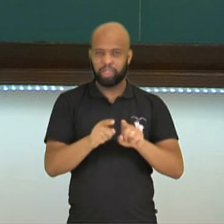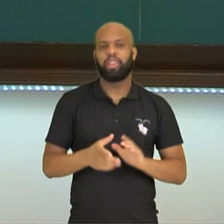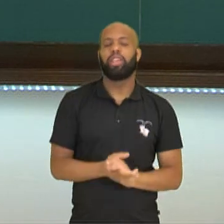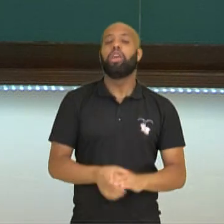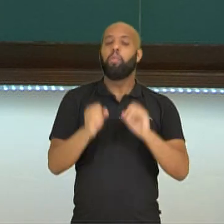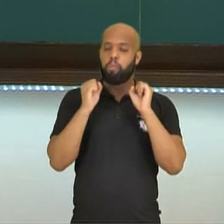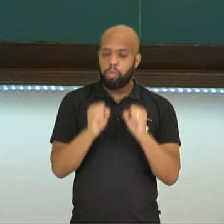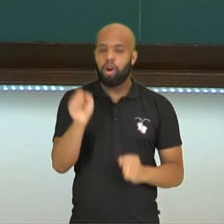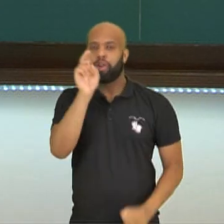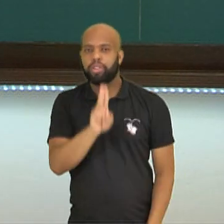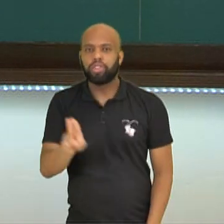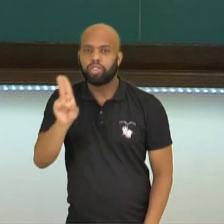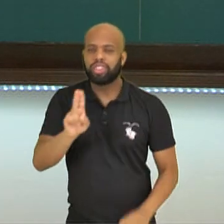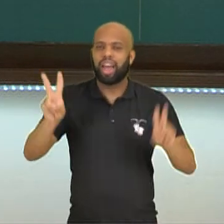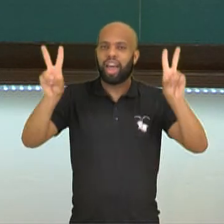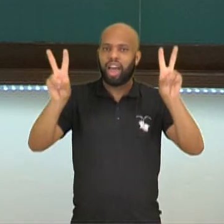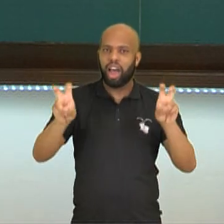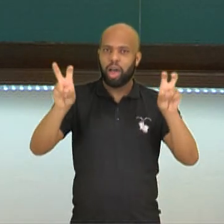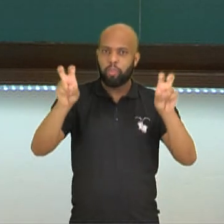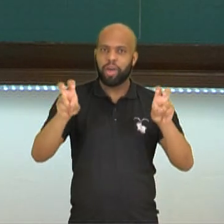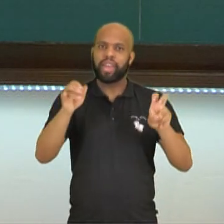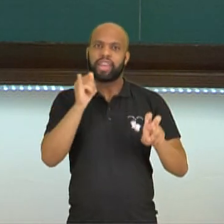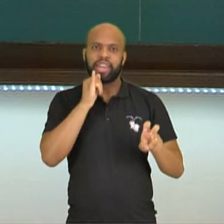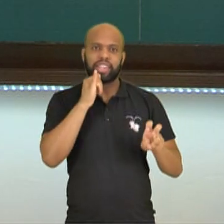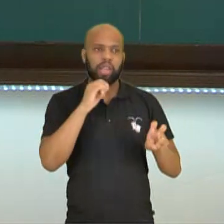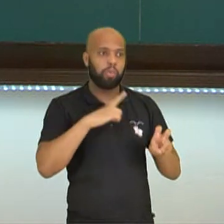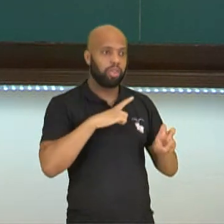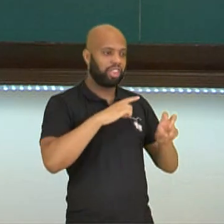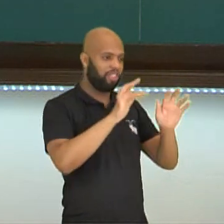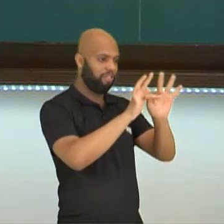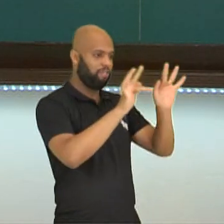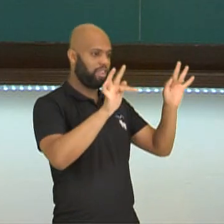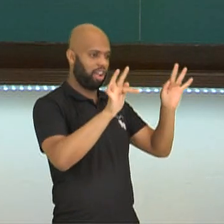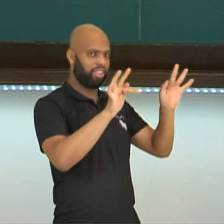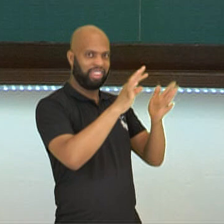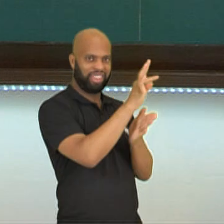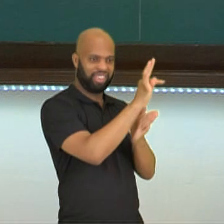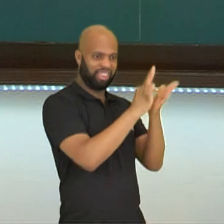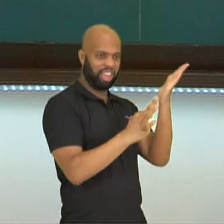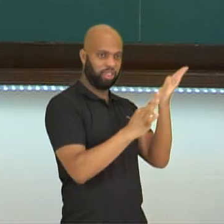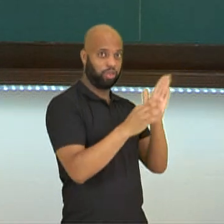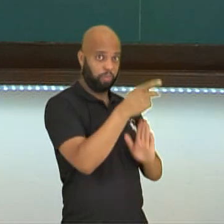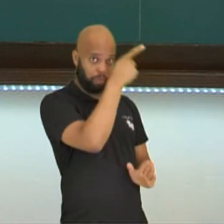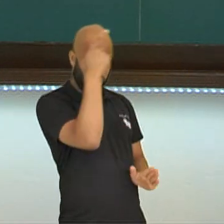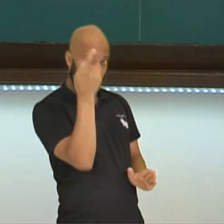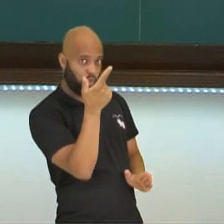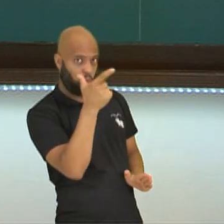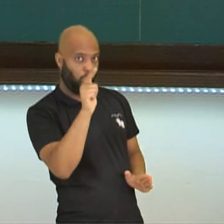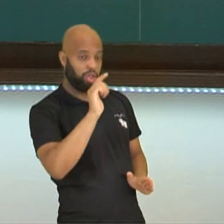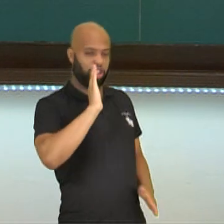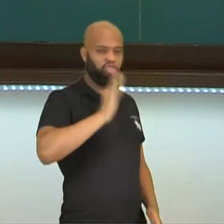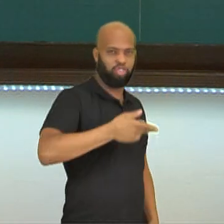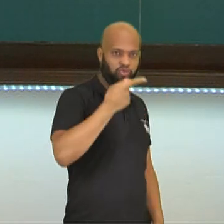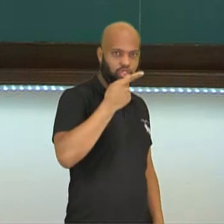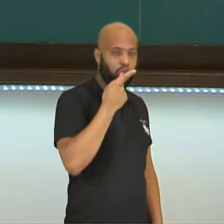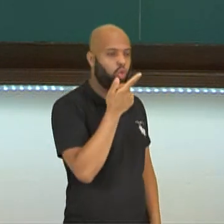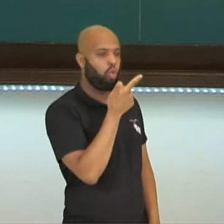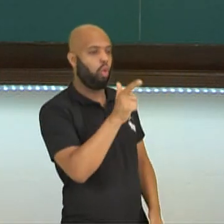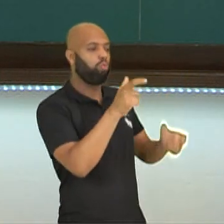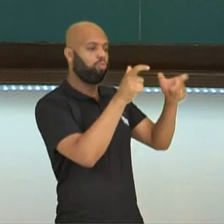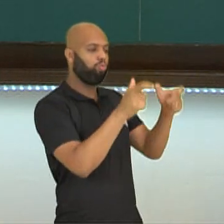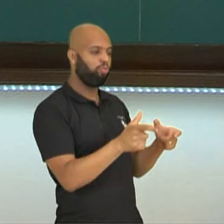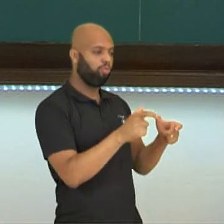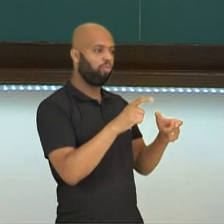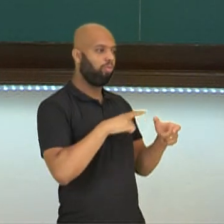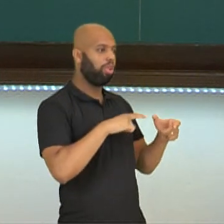Também pode ser usada como uma citação. O que é uma citação? Quando você pega algo que alguém disse em outro